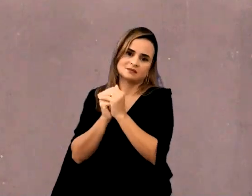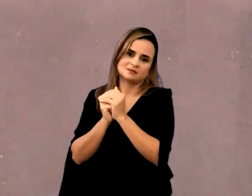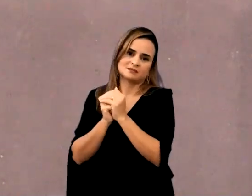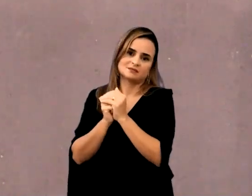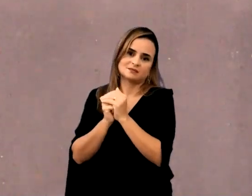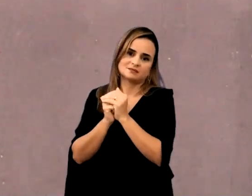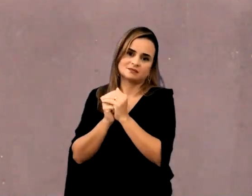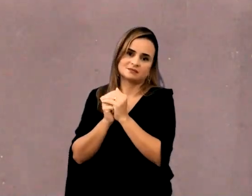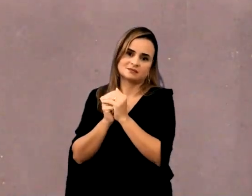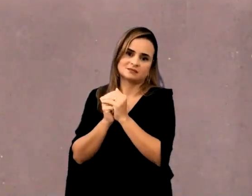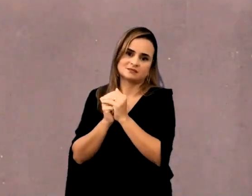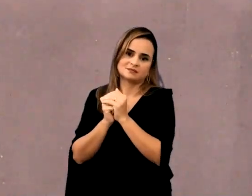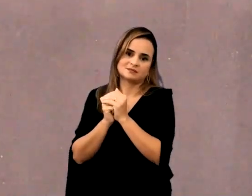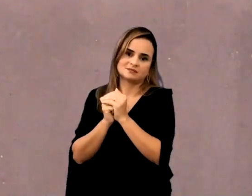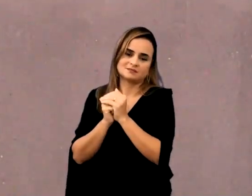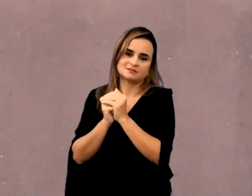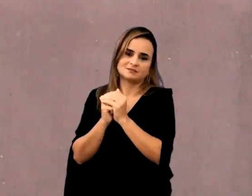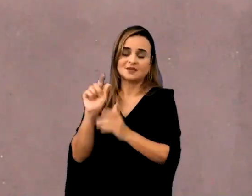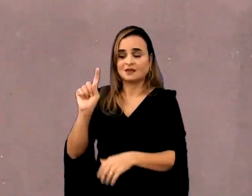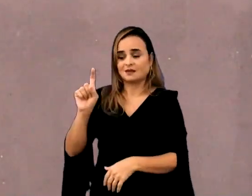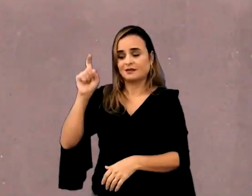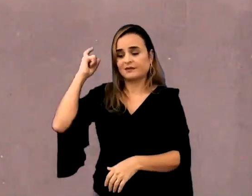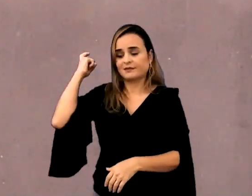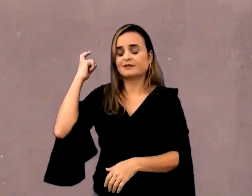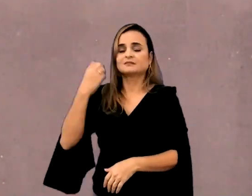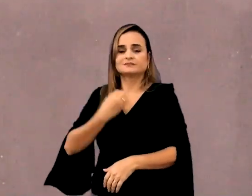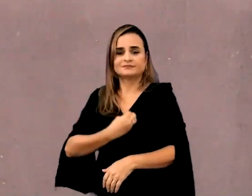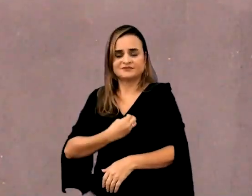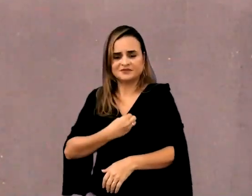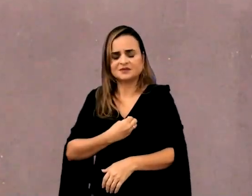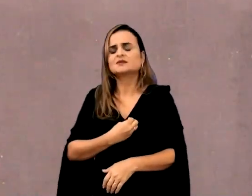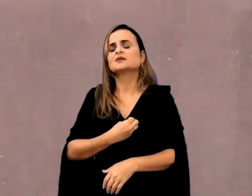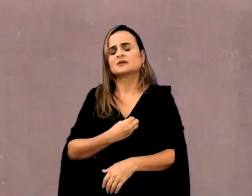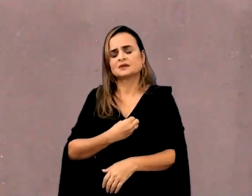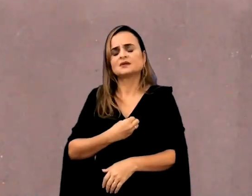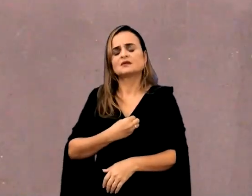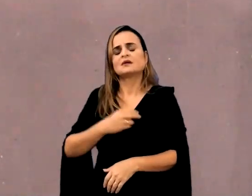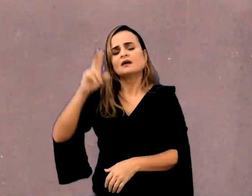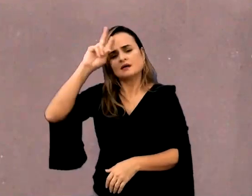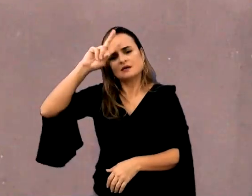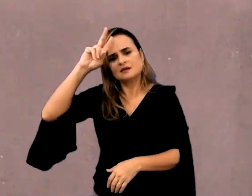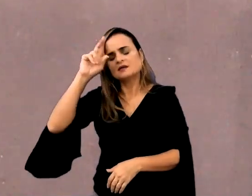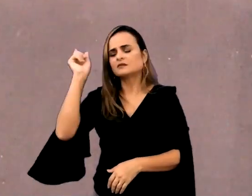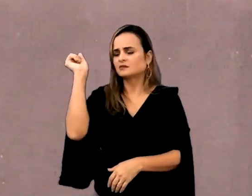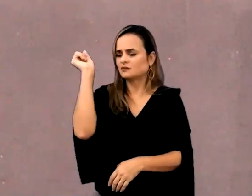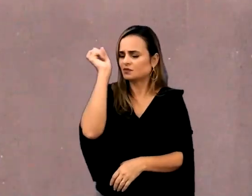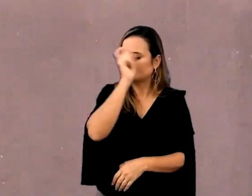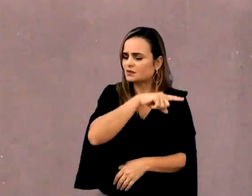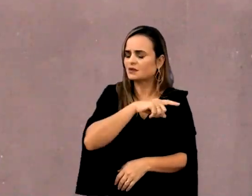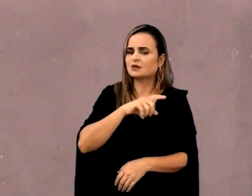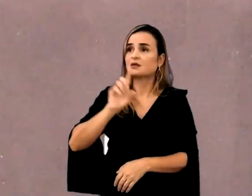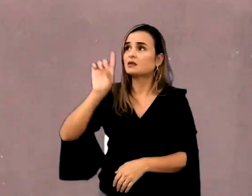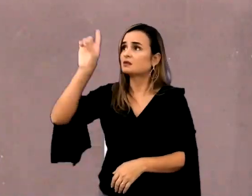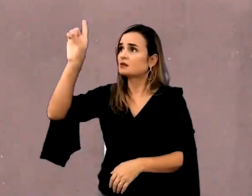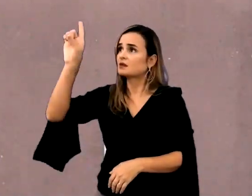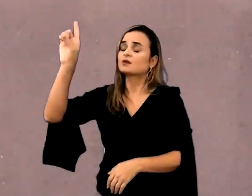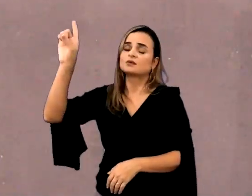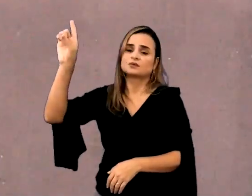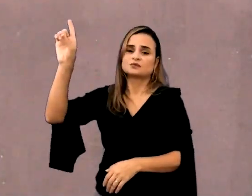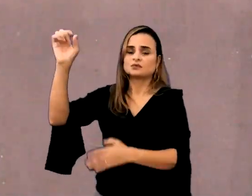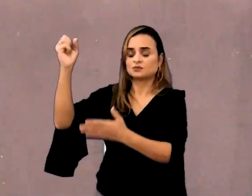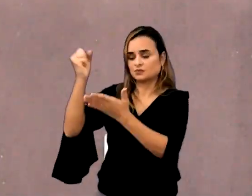nós estávamos em dificuldade. E Ele se voltou para nós. E Ele não nos